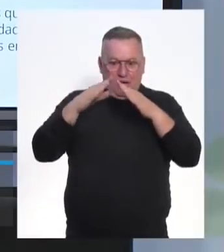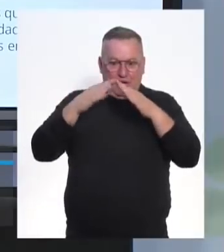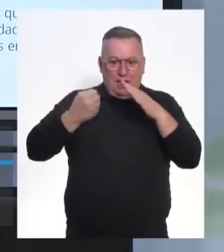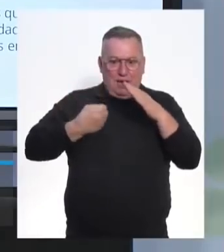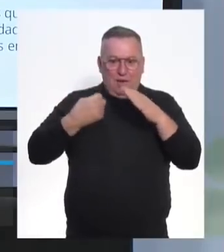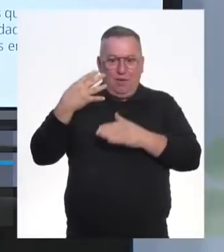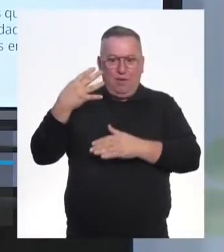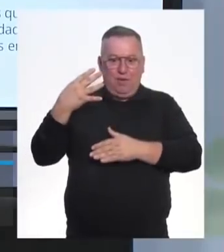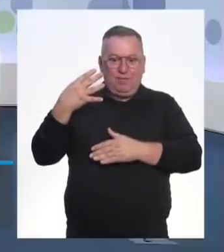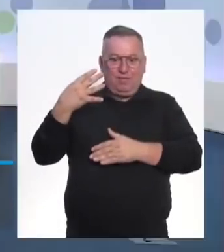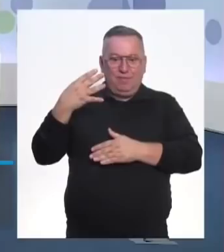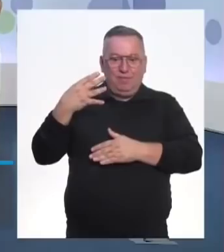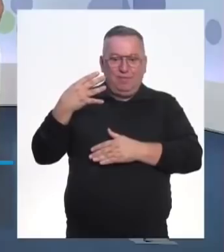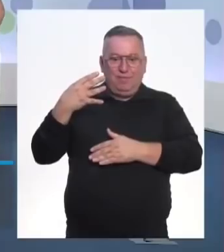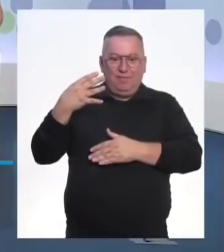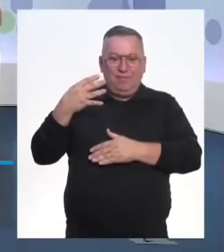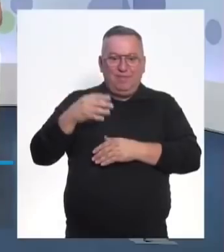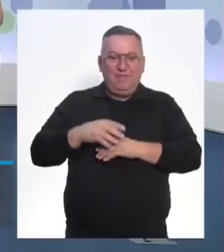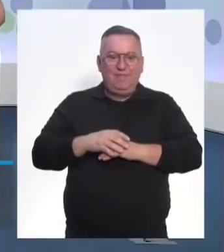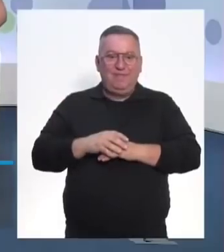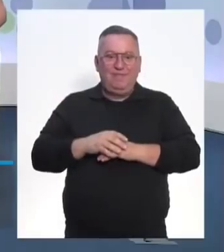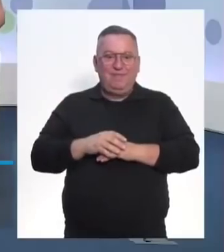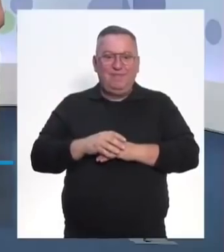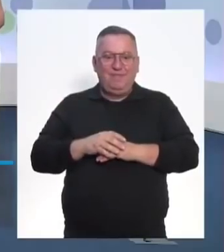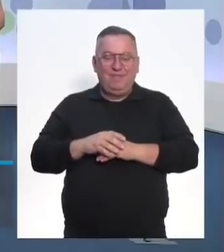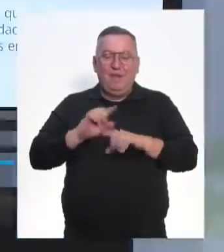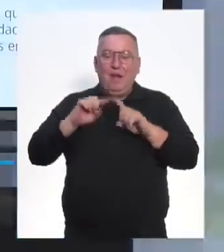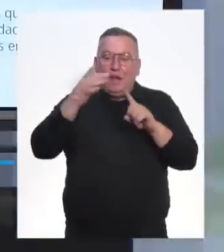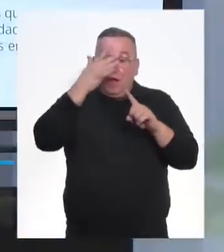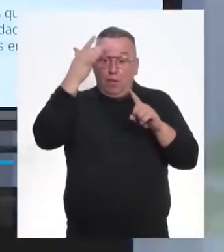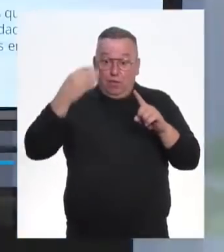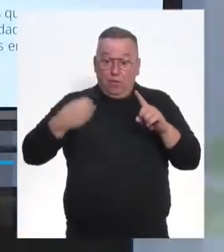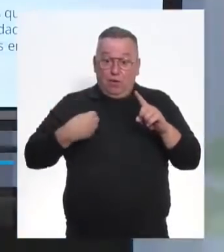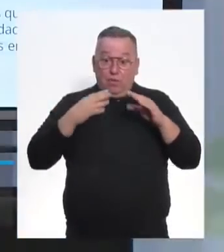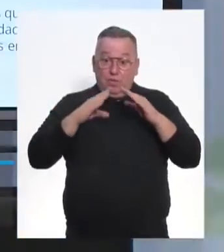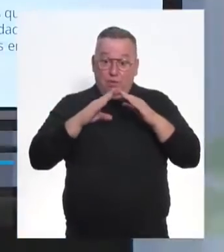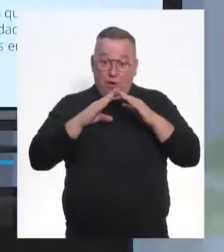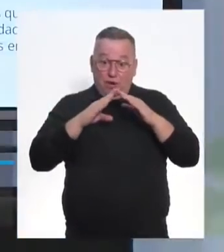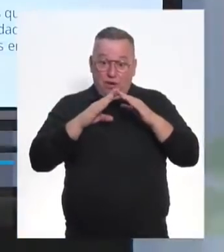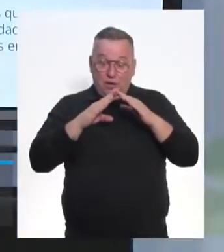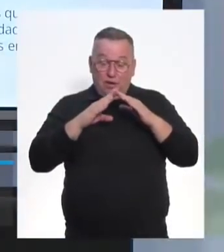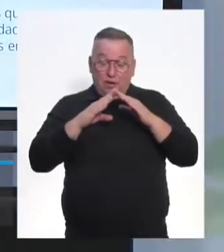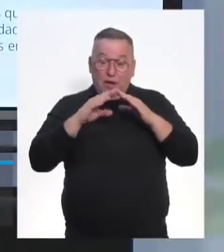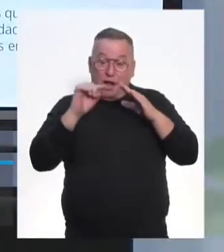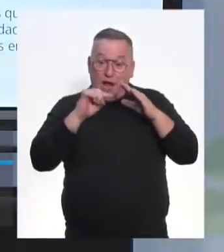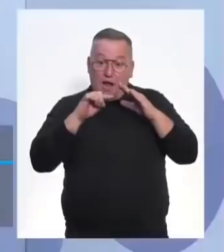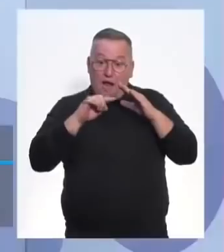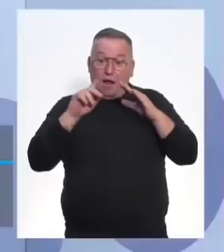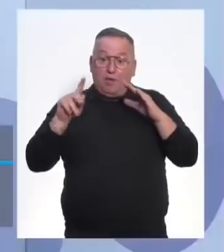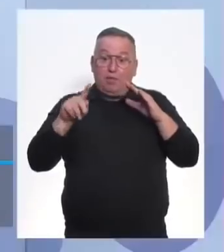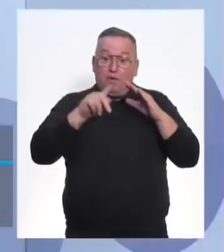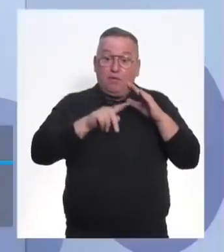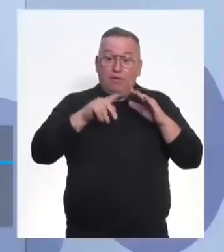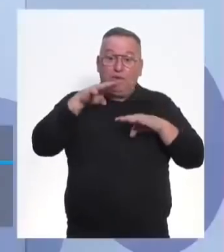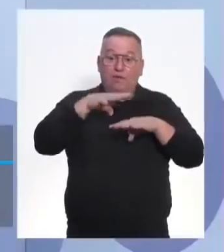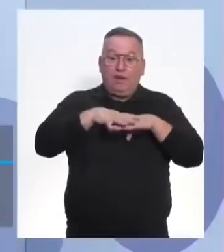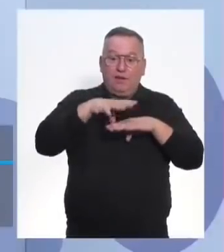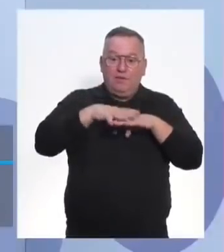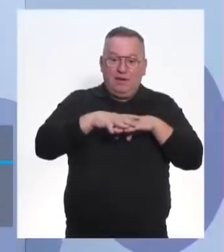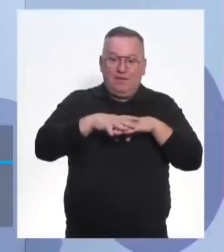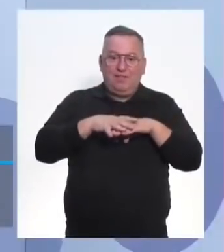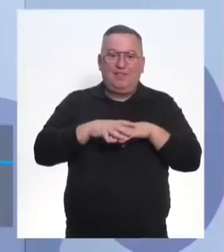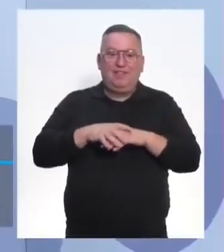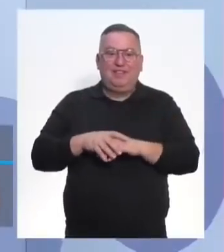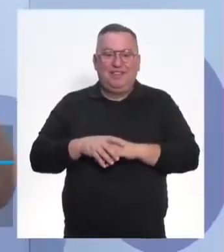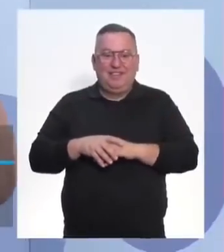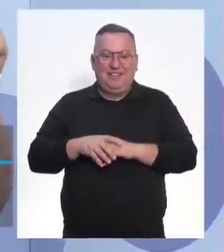sabe a piada, né? Eu tenho medo, na verdade. Aí, o morador é um professor de matemática. Ah, fui eu que te mandei essa piada, diga-se